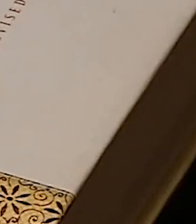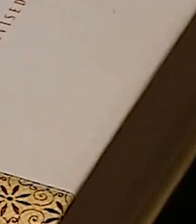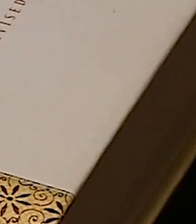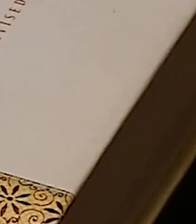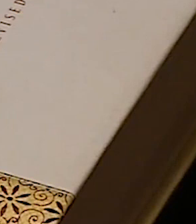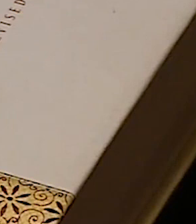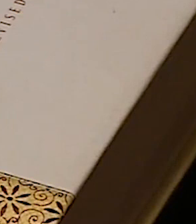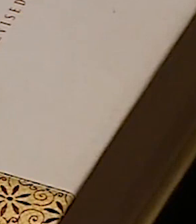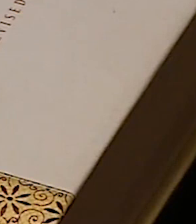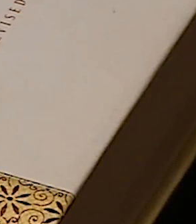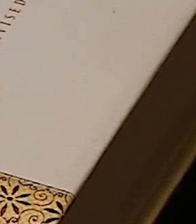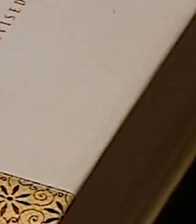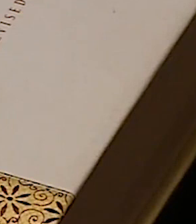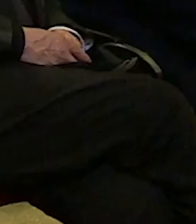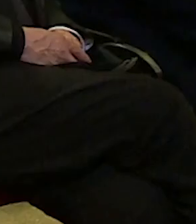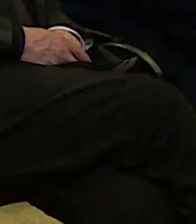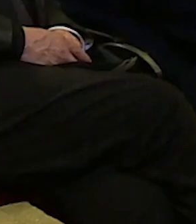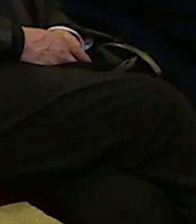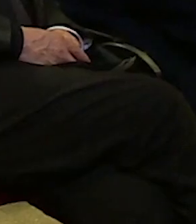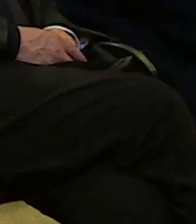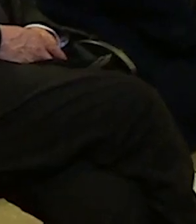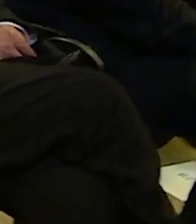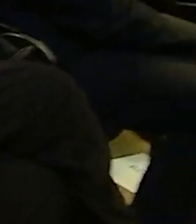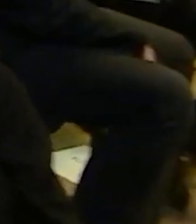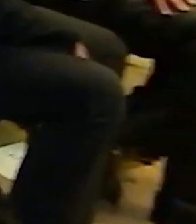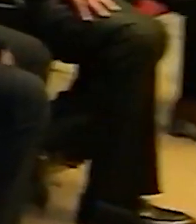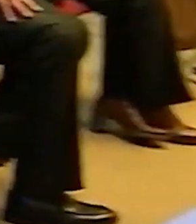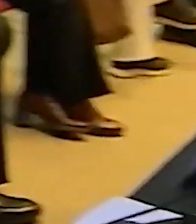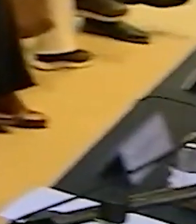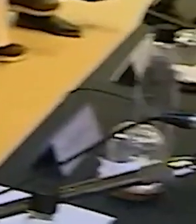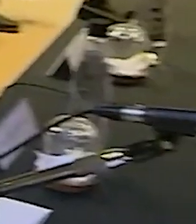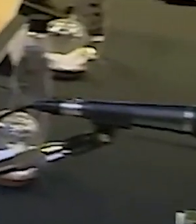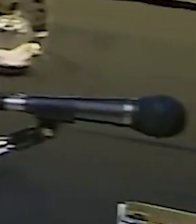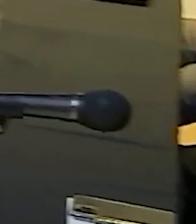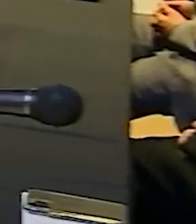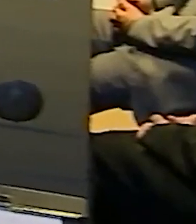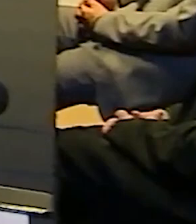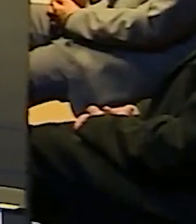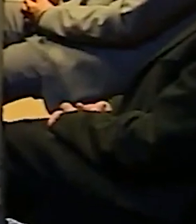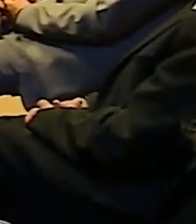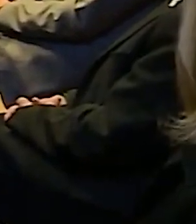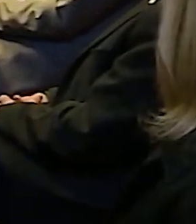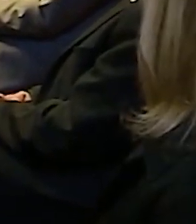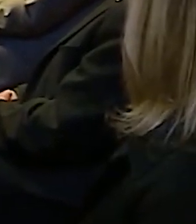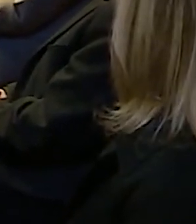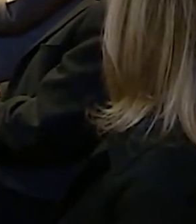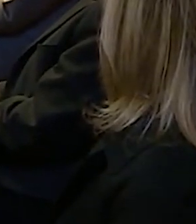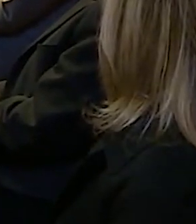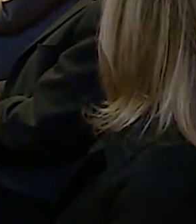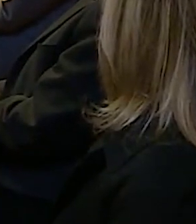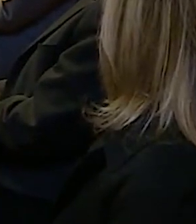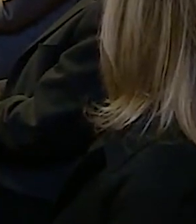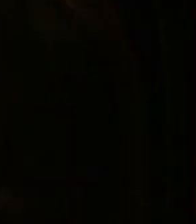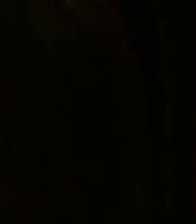vem privilegiar um diálogo científico e interreligioso entre as tradições cristã e judaica que, ao longo